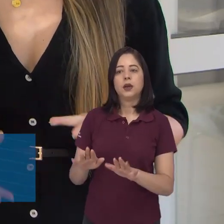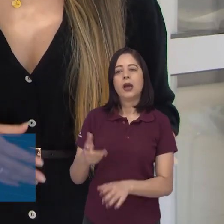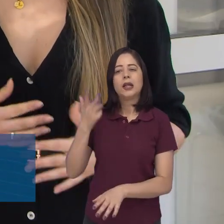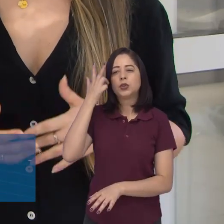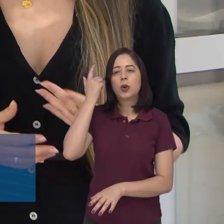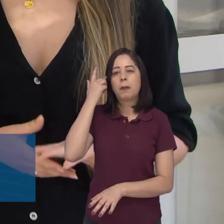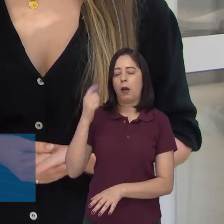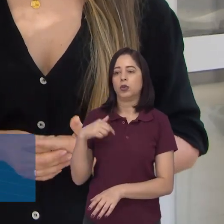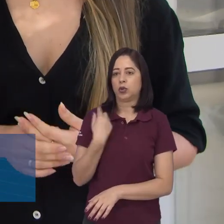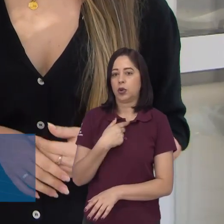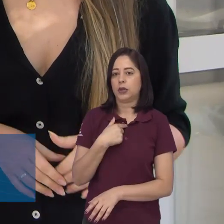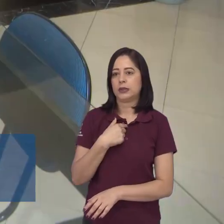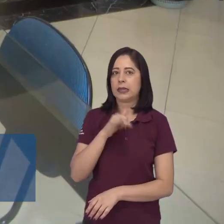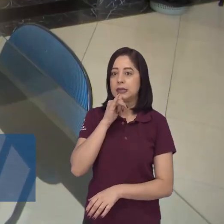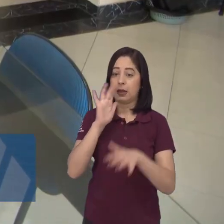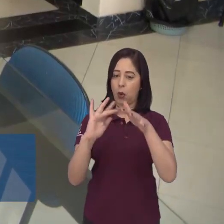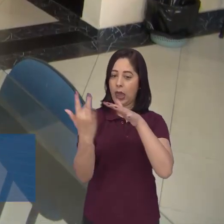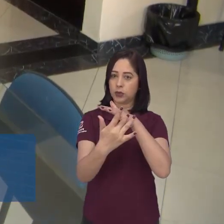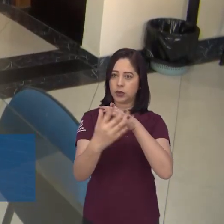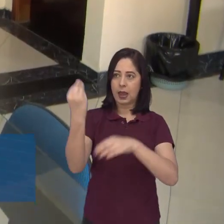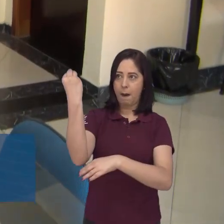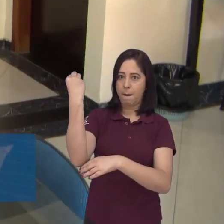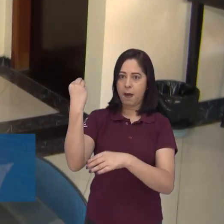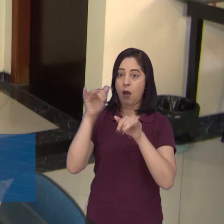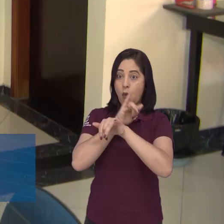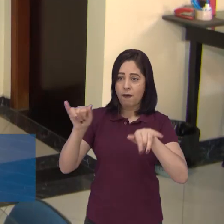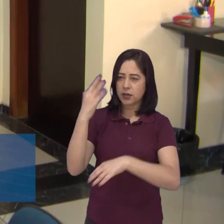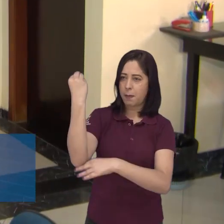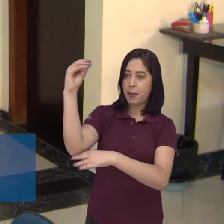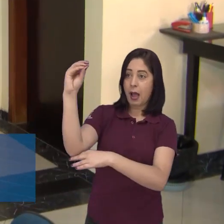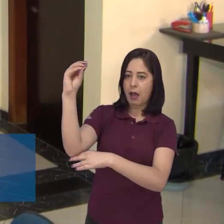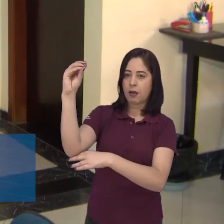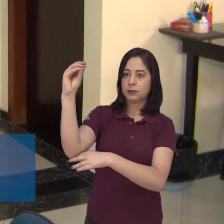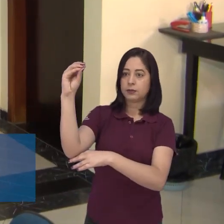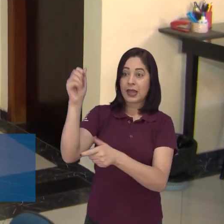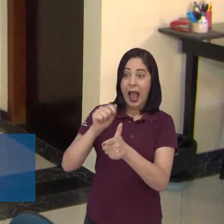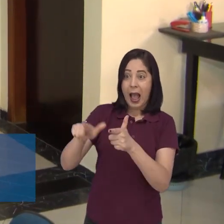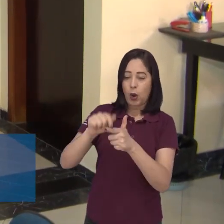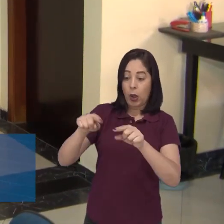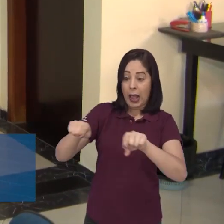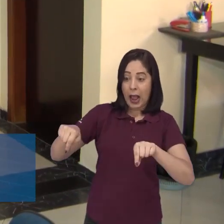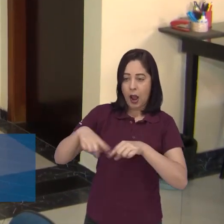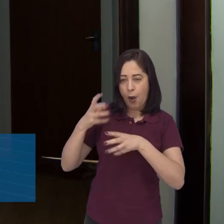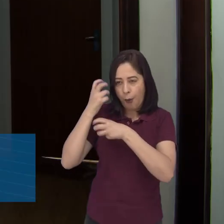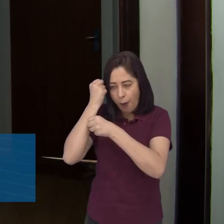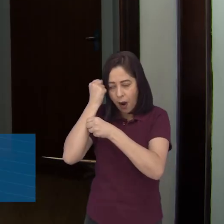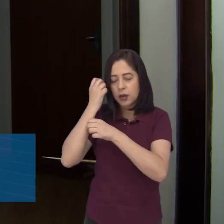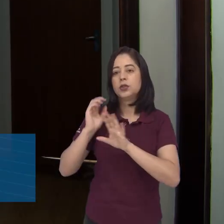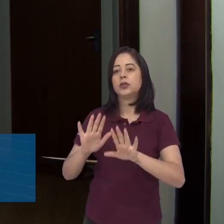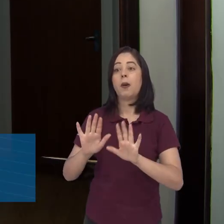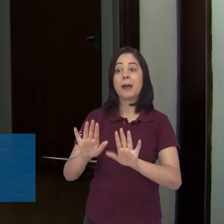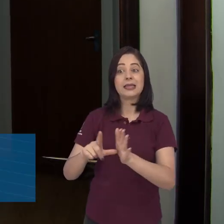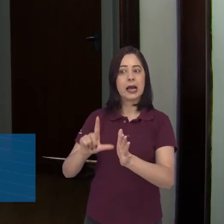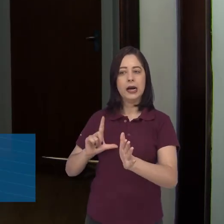gente geralmente anuncia os quartos ali em alguma rede social, em alguns grupos. E a gente